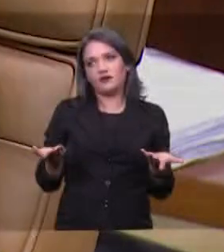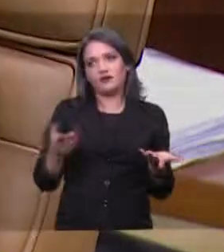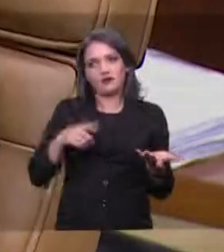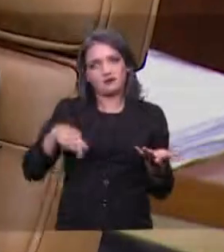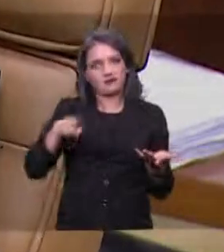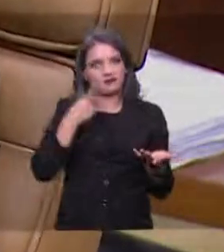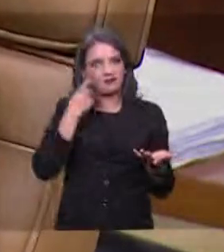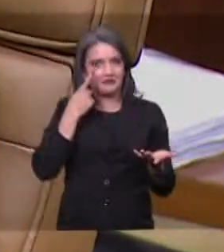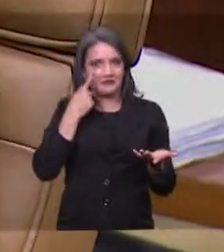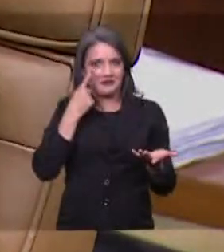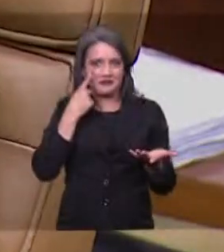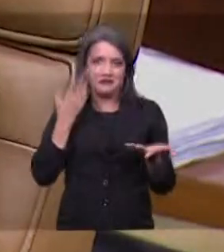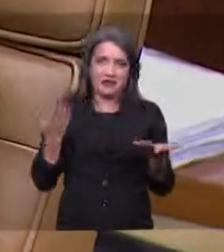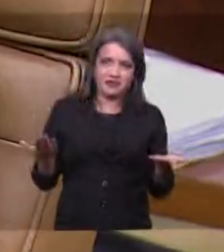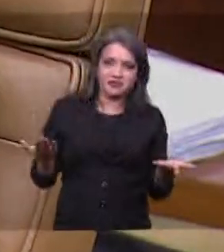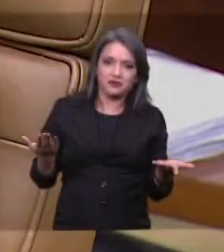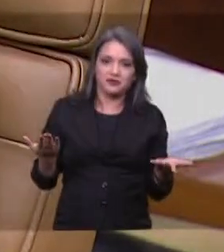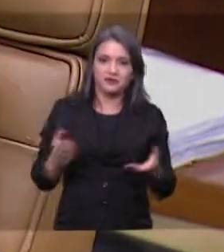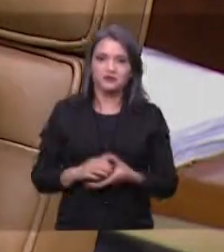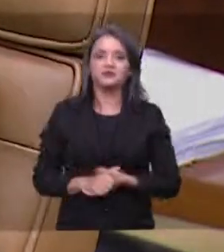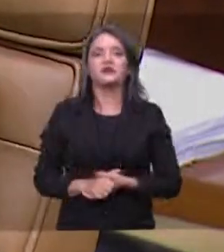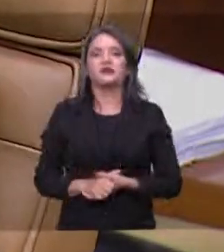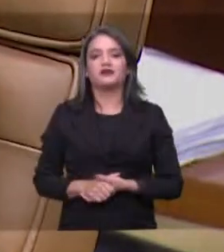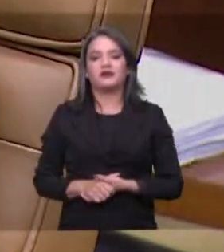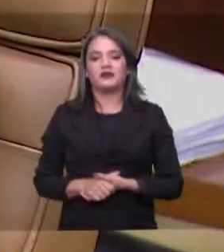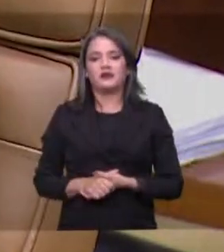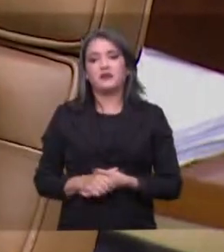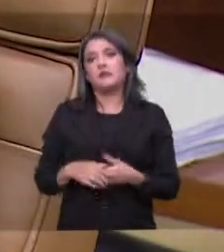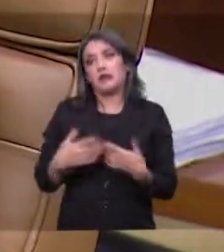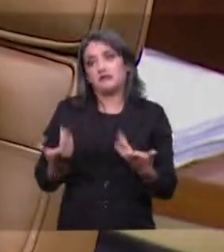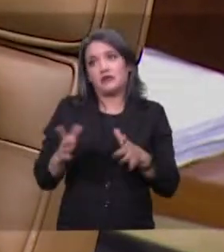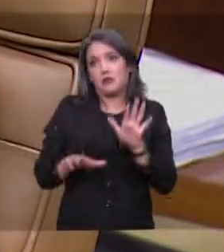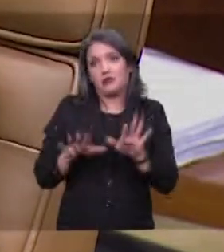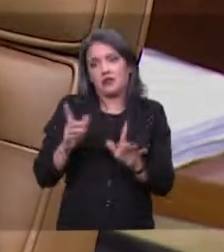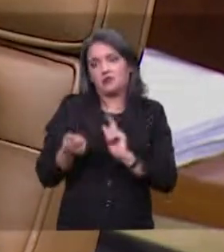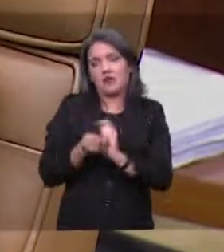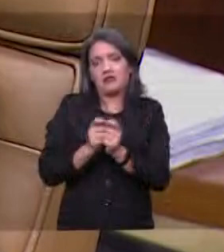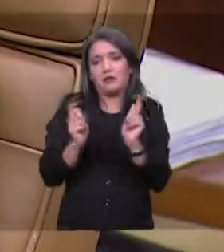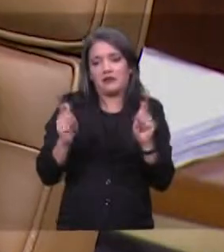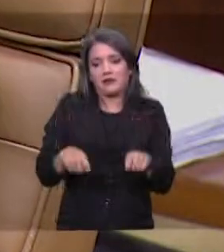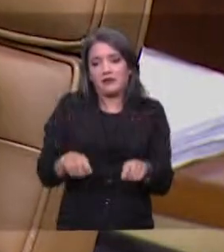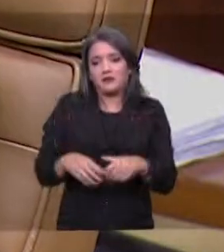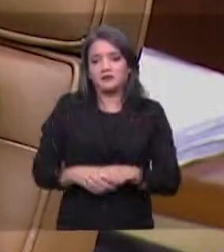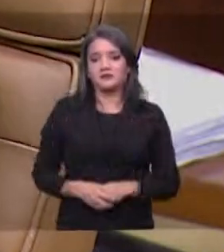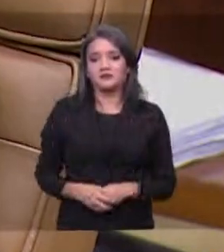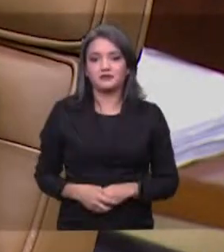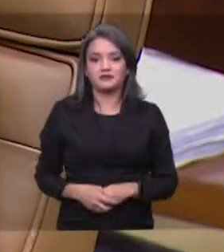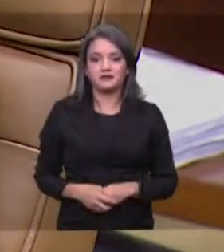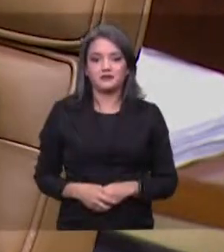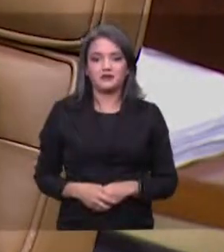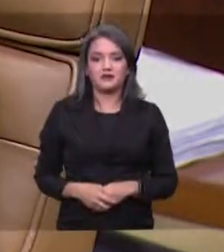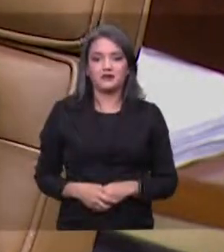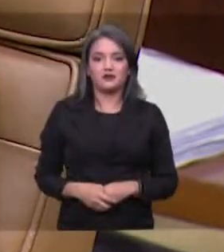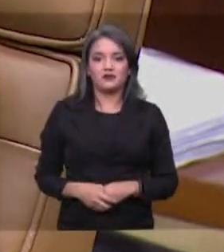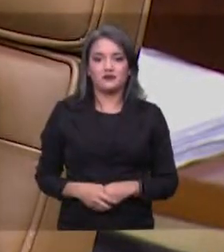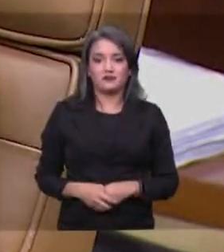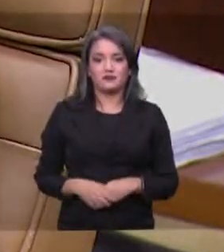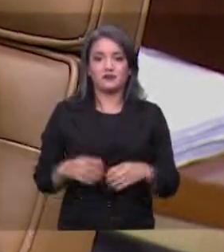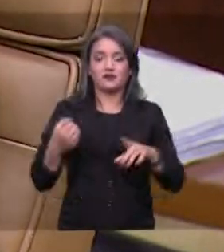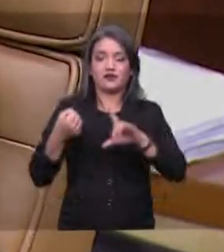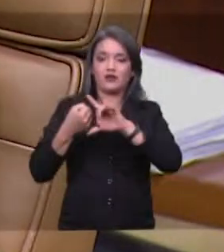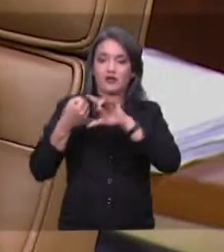as conclusões, tenhamos que fazer outras adaptações. Artigo C, a competência do juiz